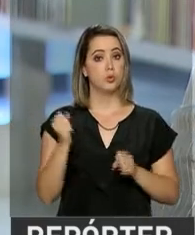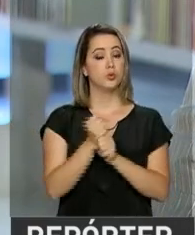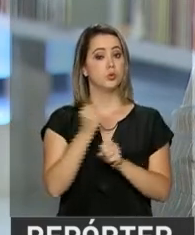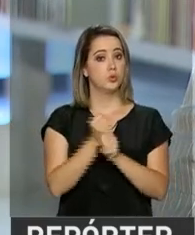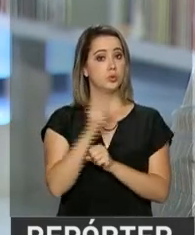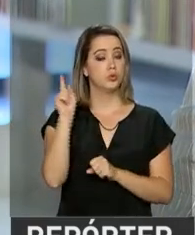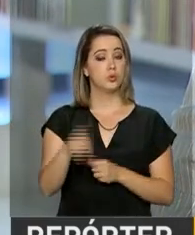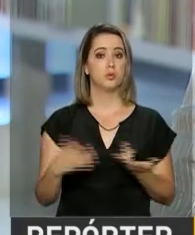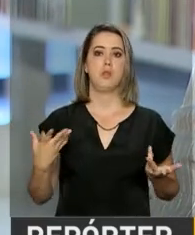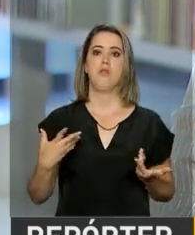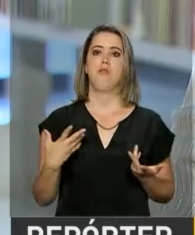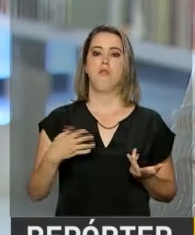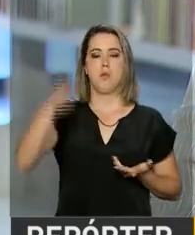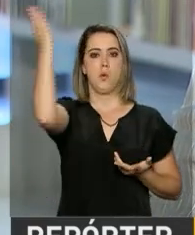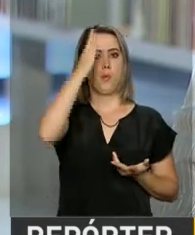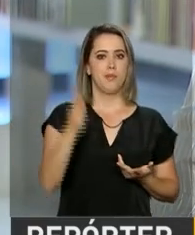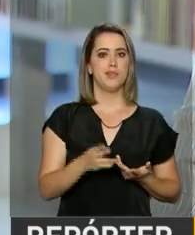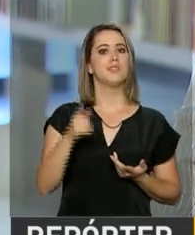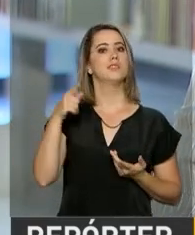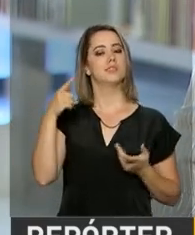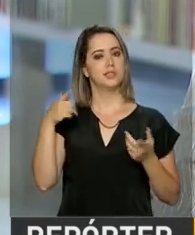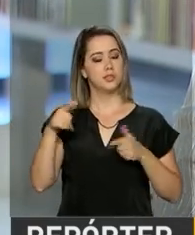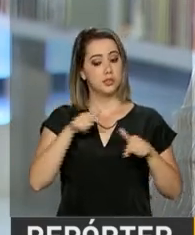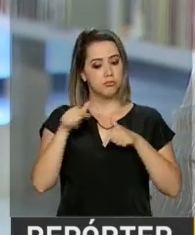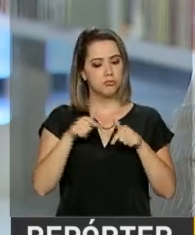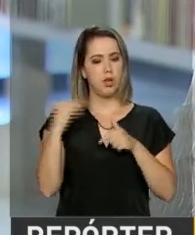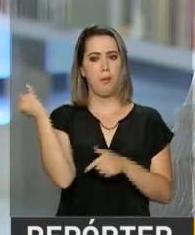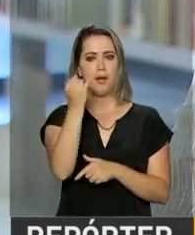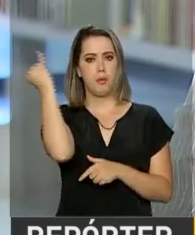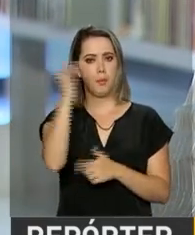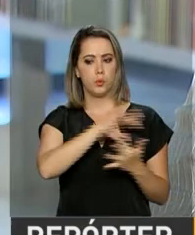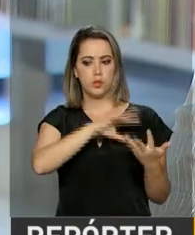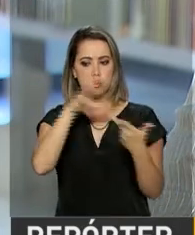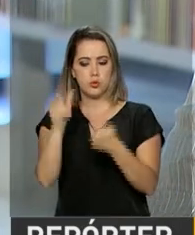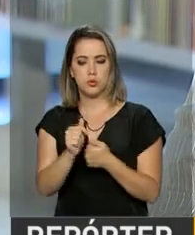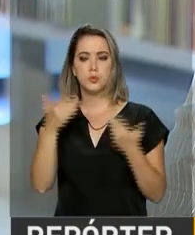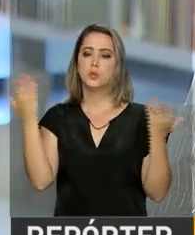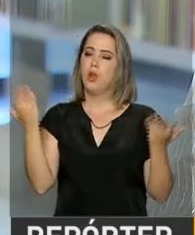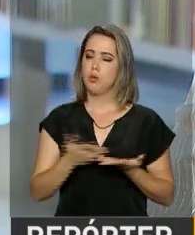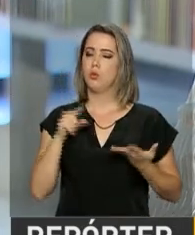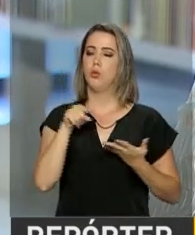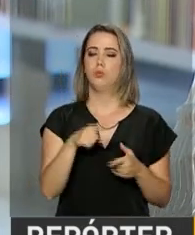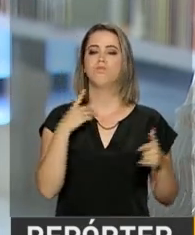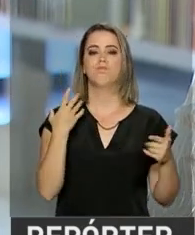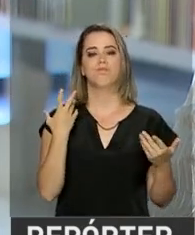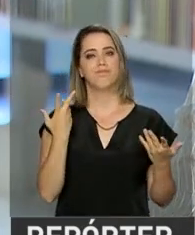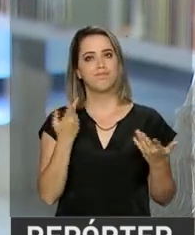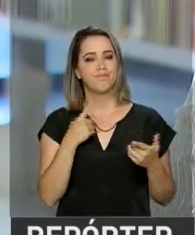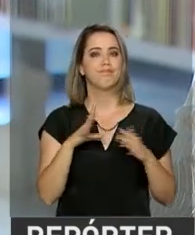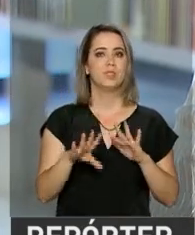é, olha, o Brasil é um ator relevante no sistema internacional, o Brasil passa sim por um momento que é de